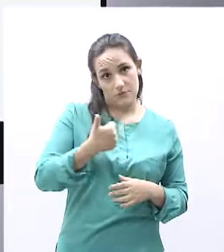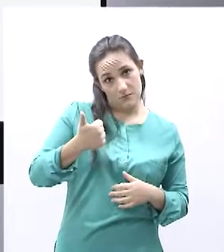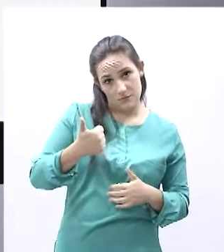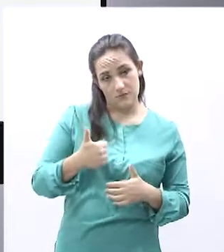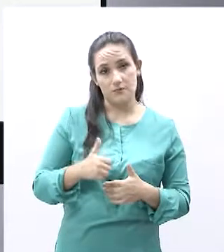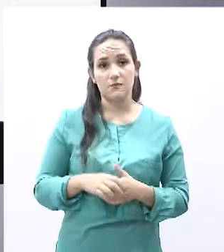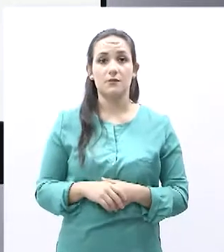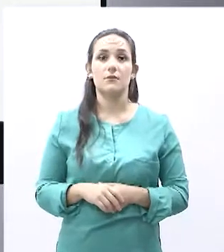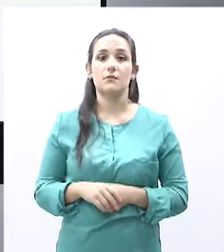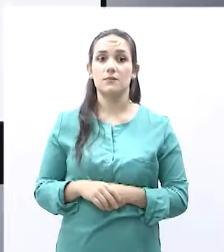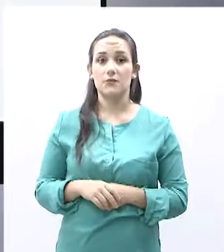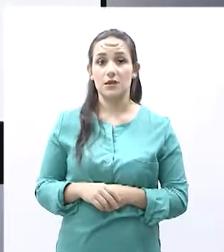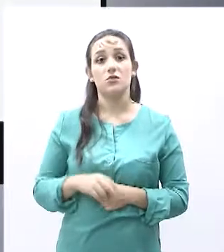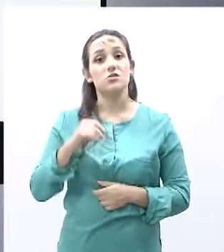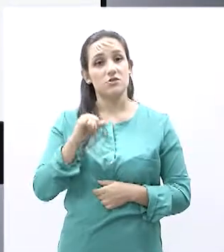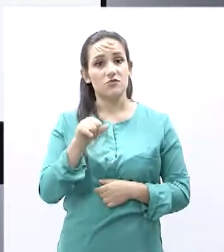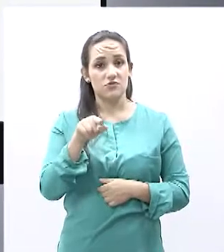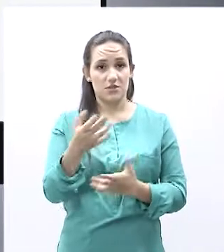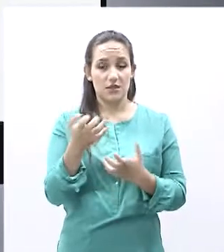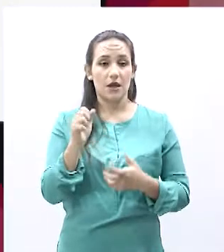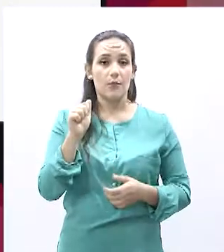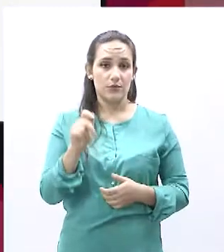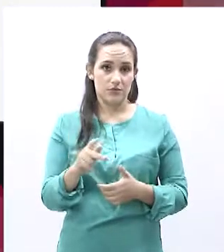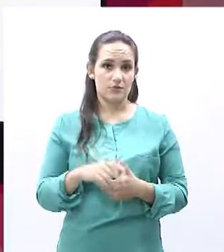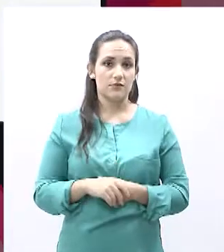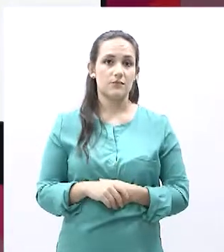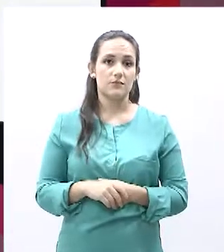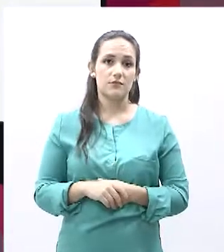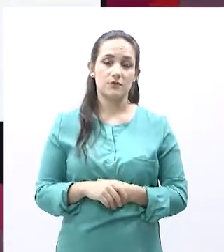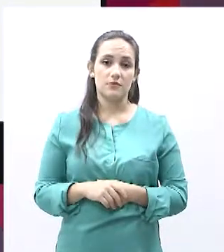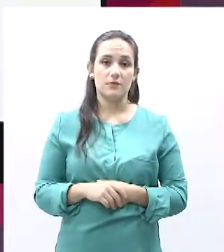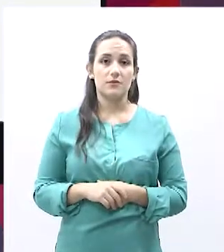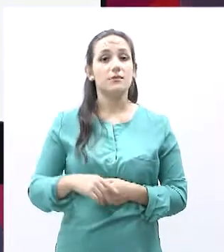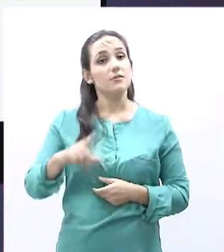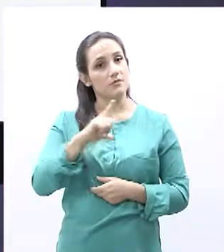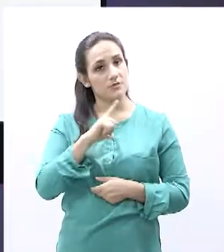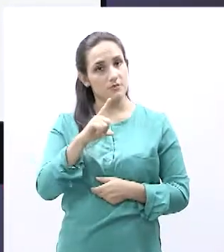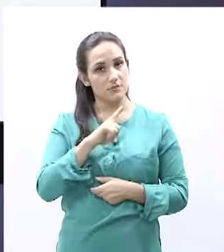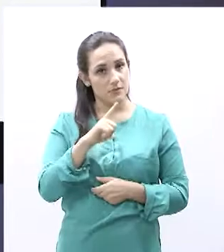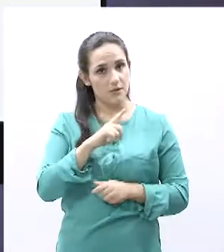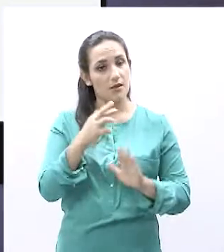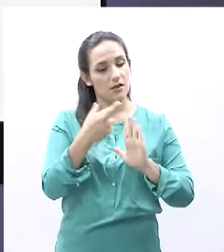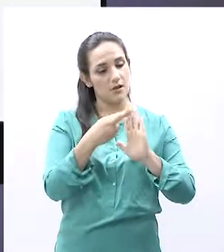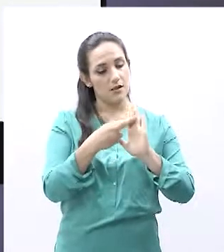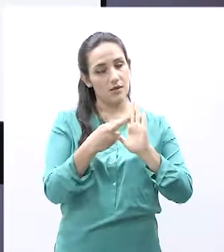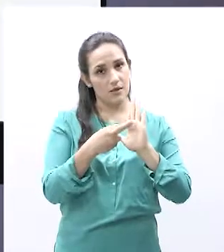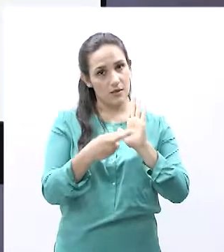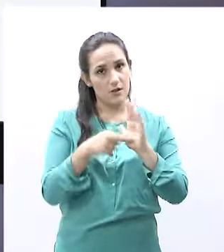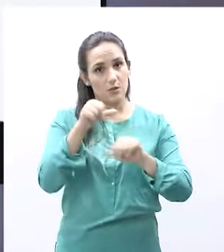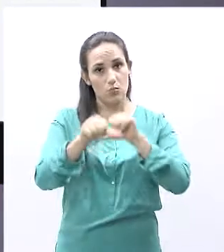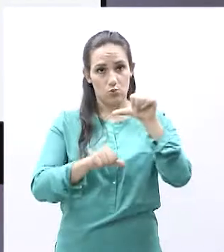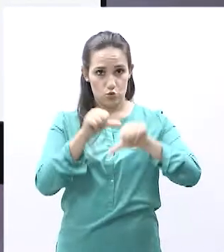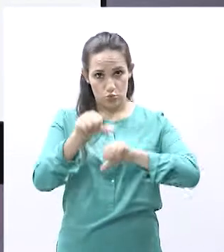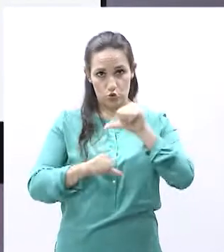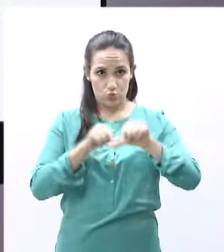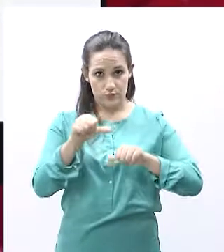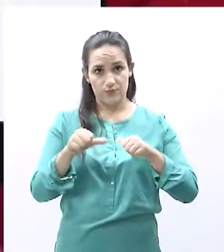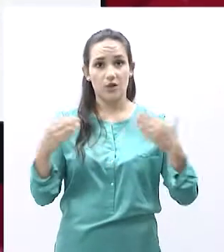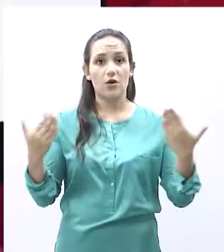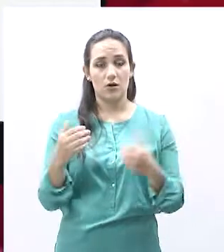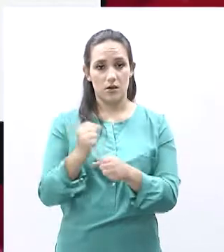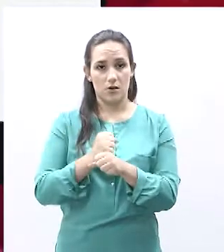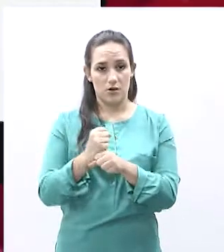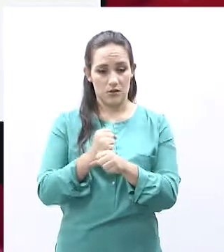A mulher, para se aposentar nessa regra de transição. Essas foram as regras que mudaram para